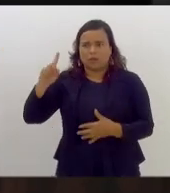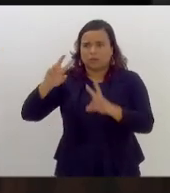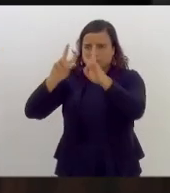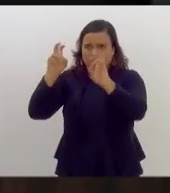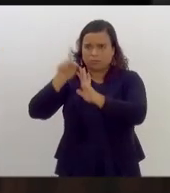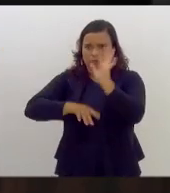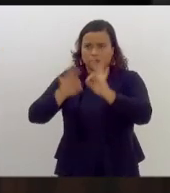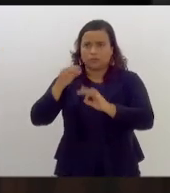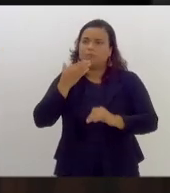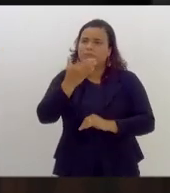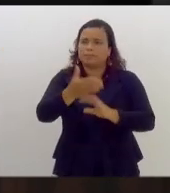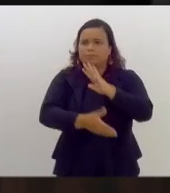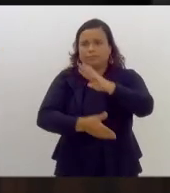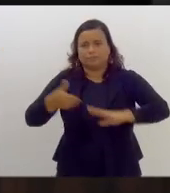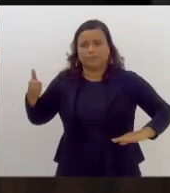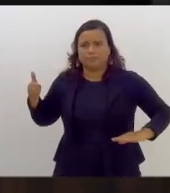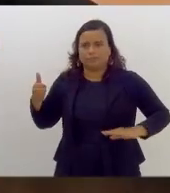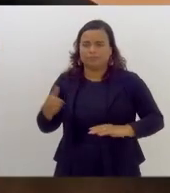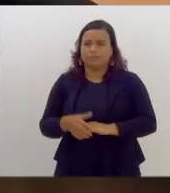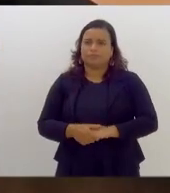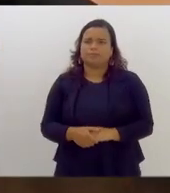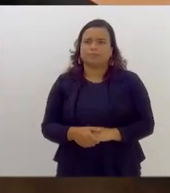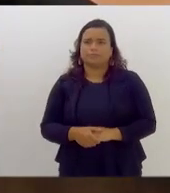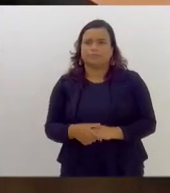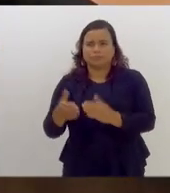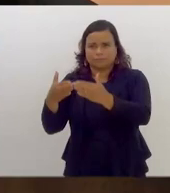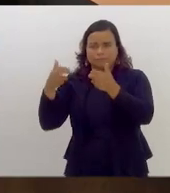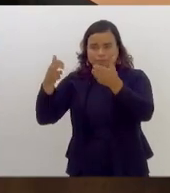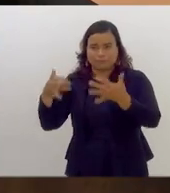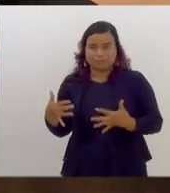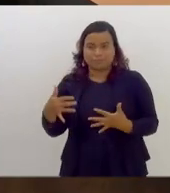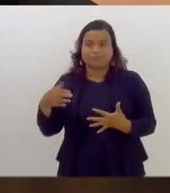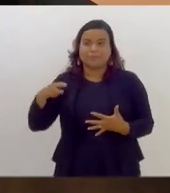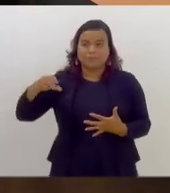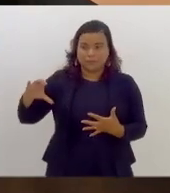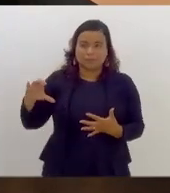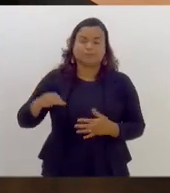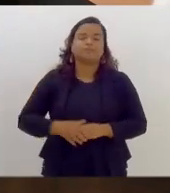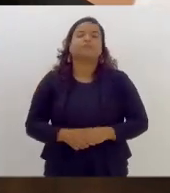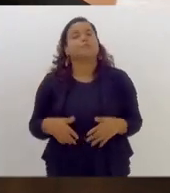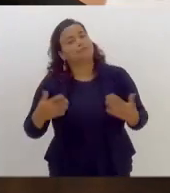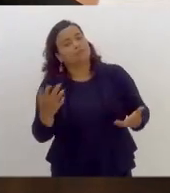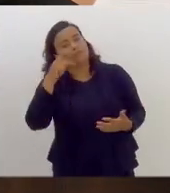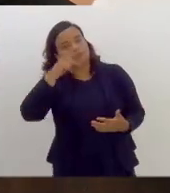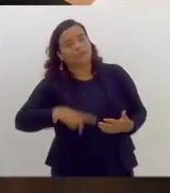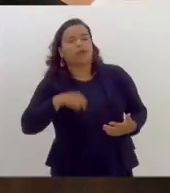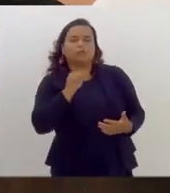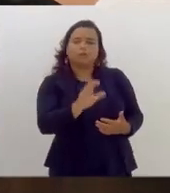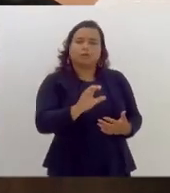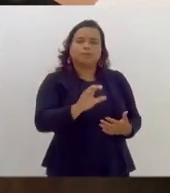vou pedir a retirada. Pela ordem. Questão de ordem, deputado Carlos Mink. Presidente André Siciliano,